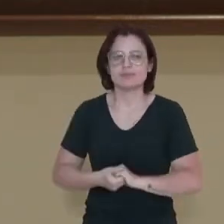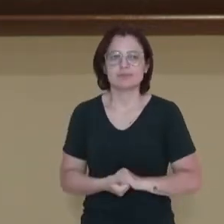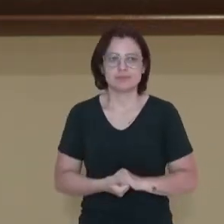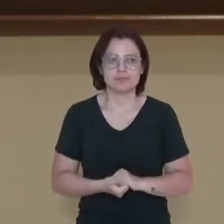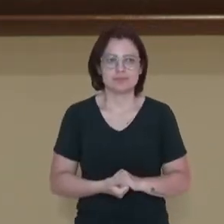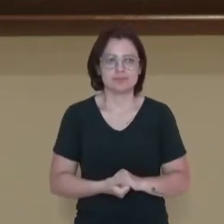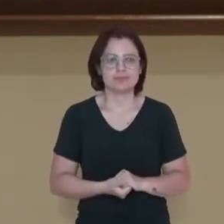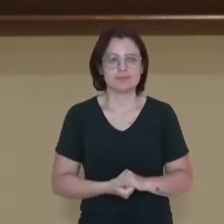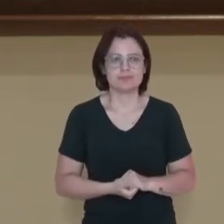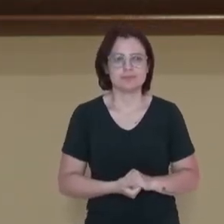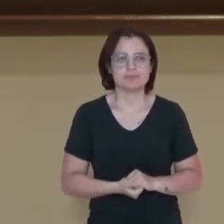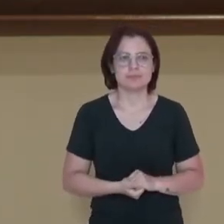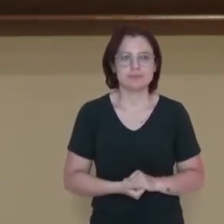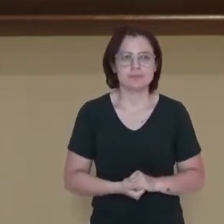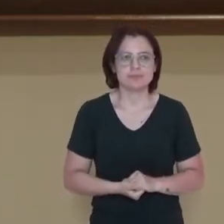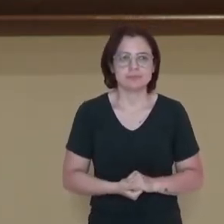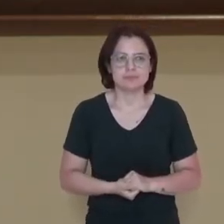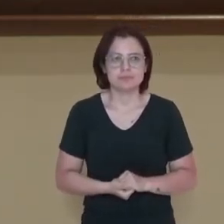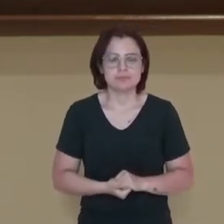um ametal.